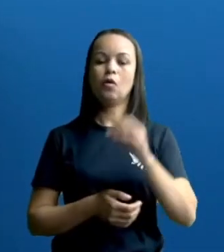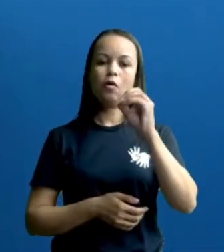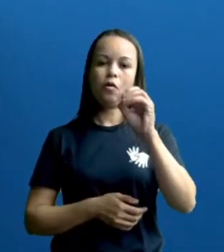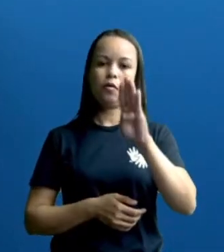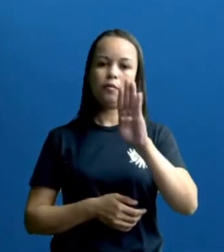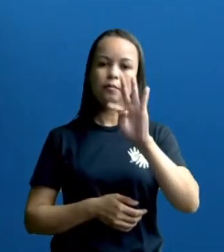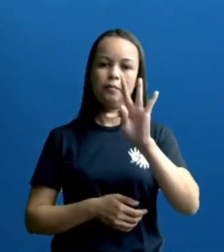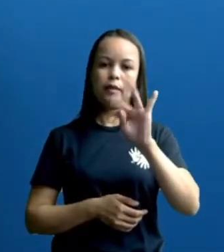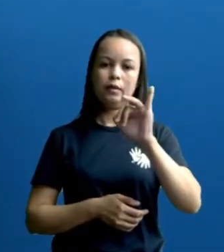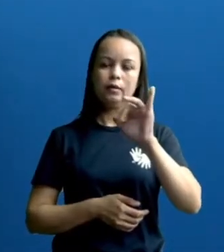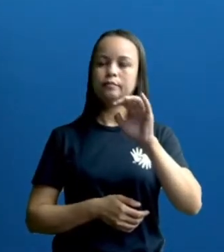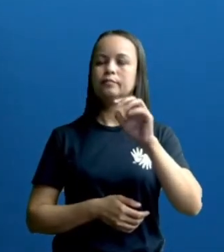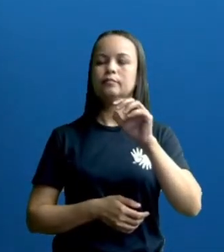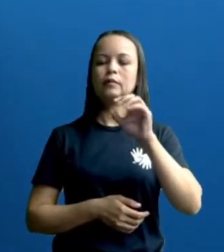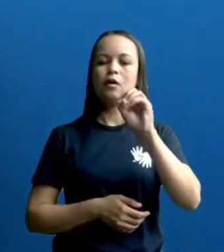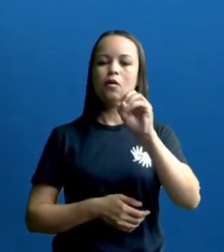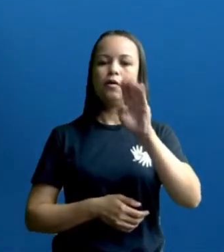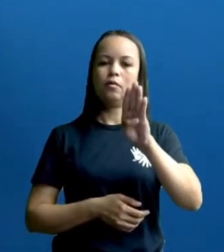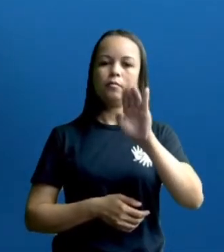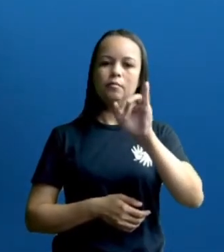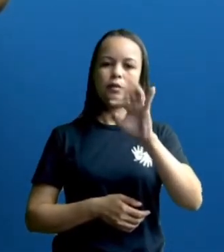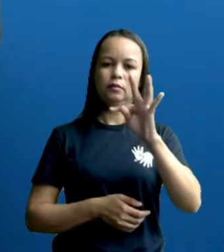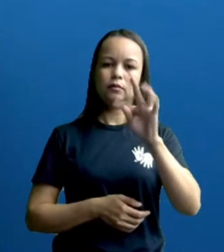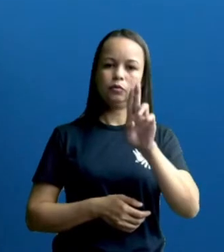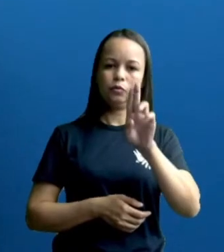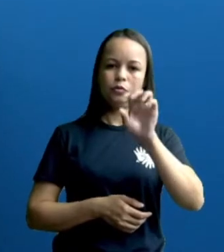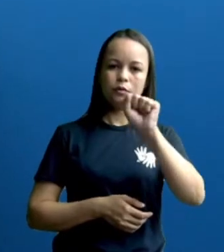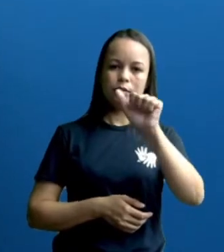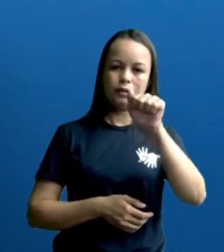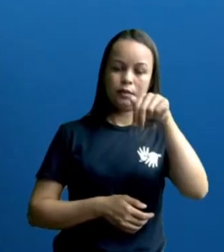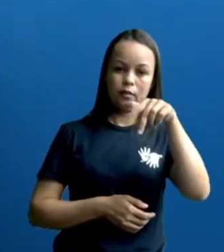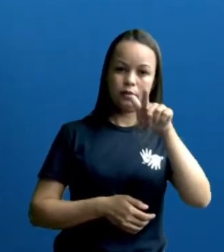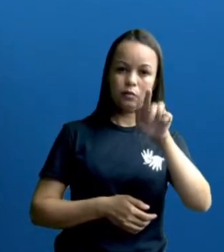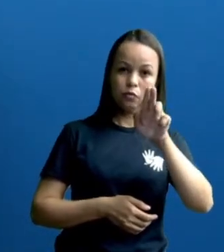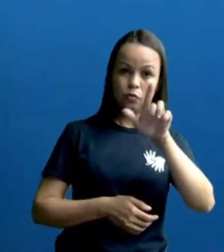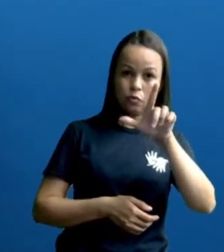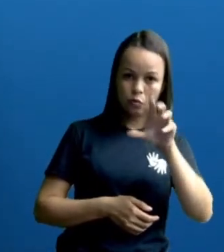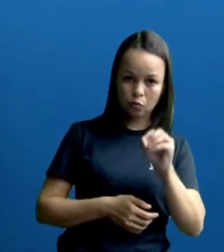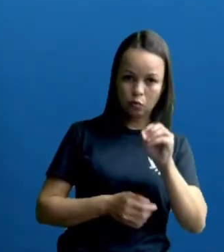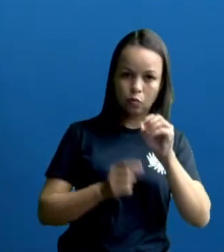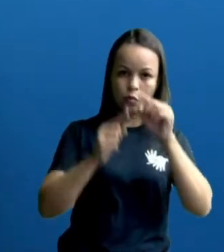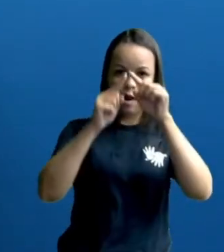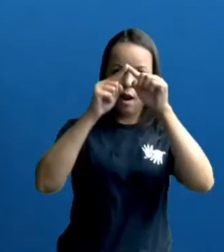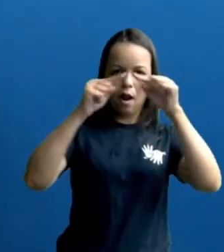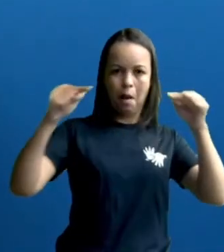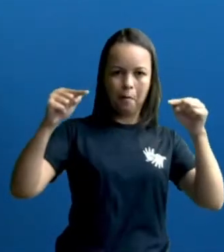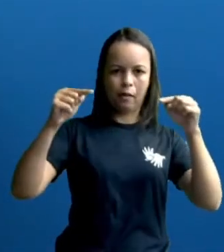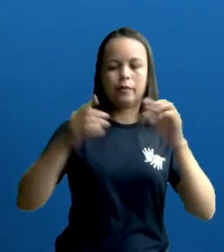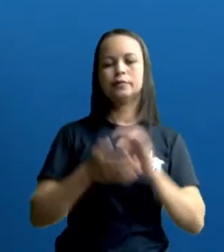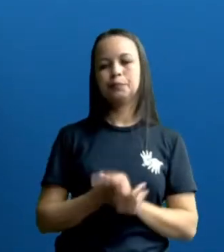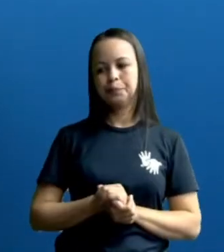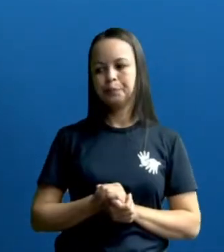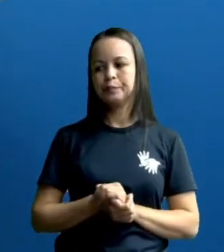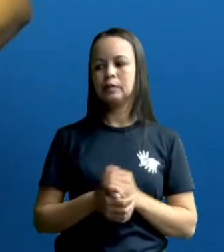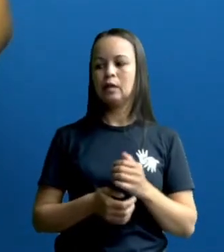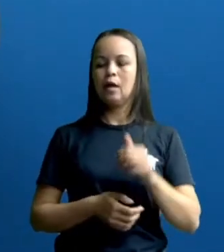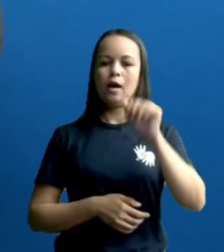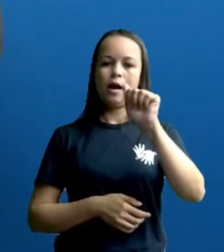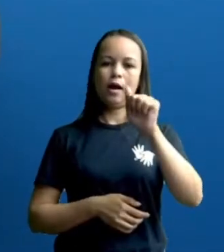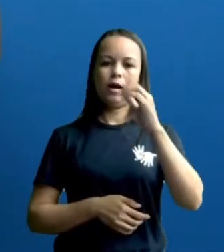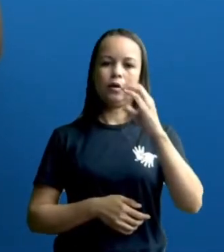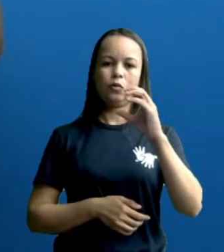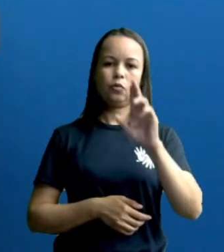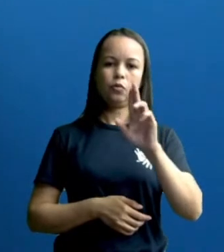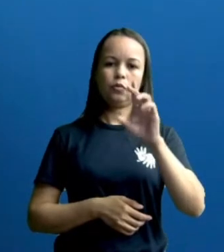obtusângulo é um triângulo aberto, maior que 90 graus. O triângulo acutângulo é